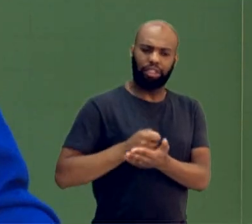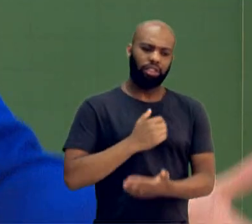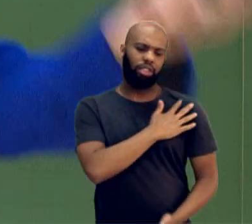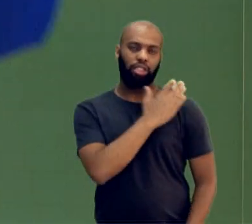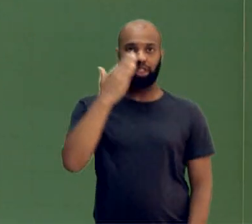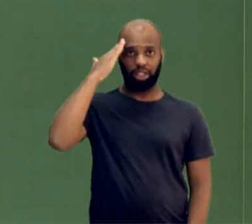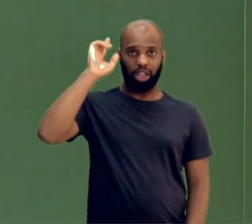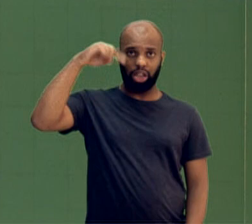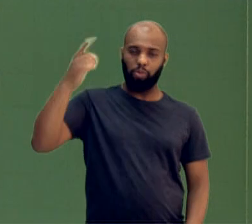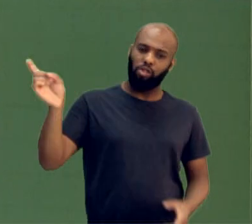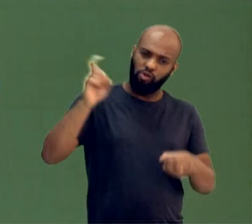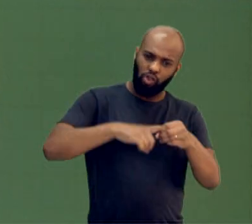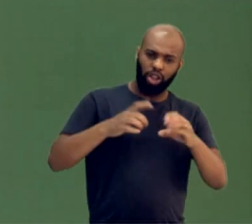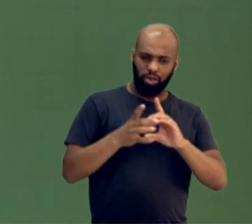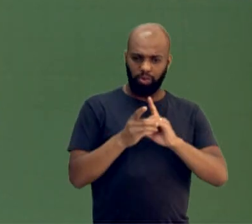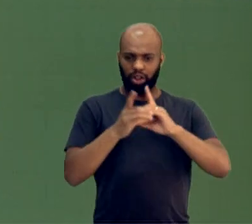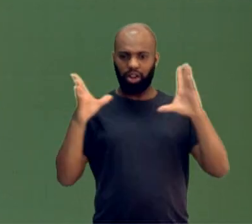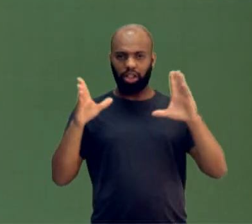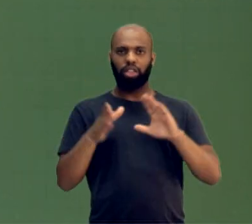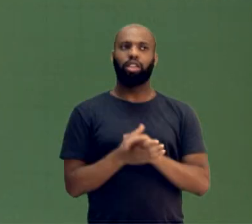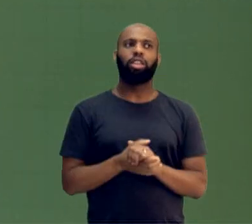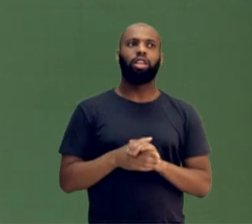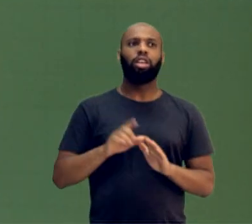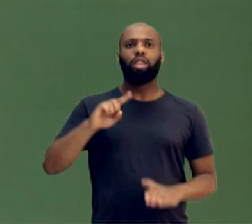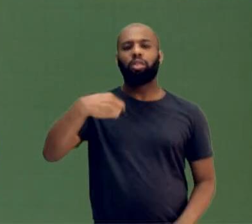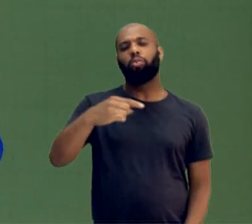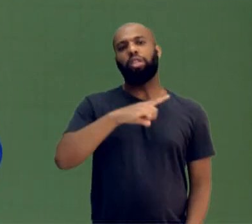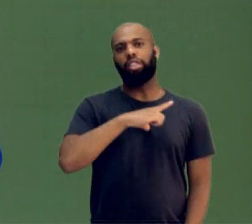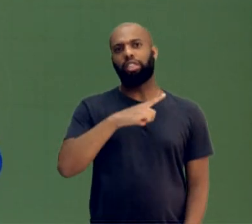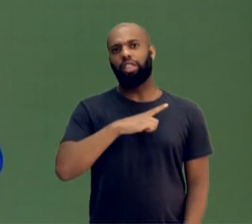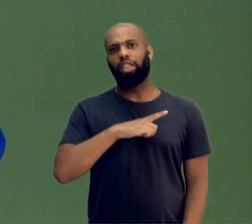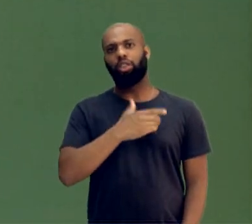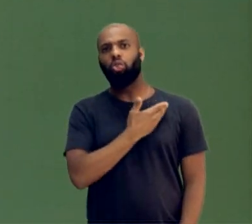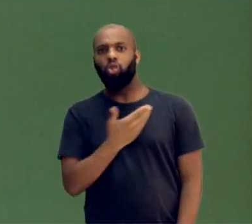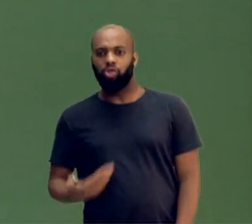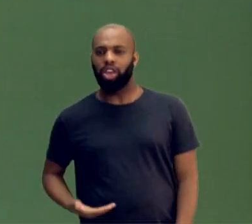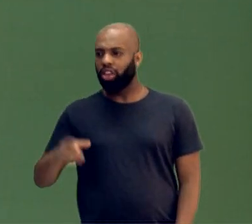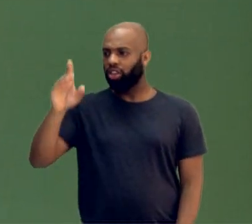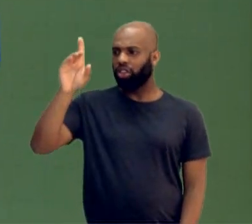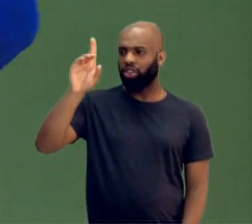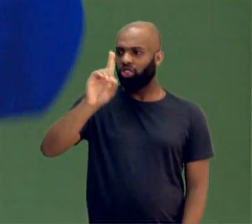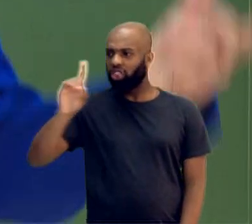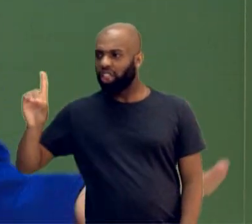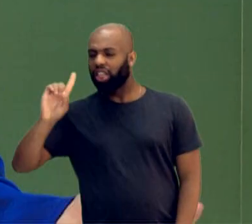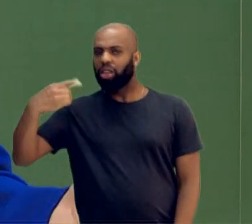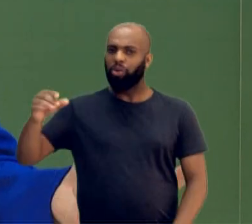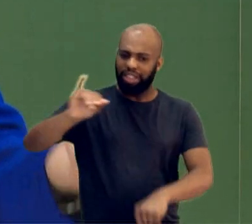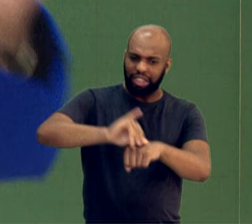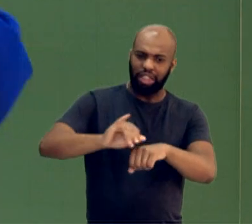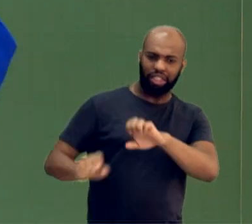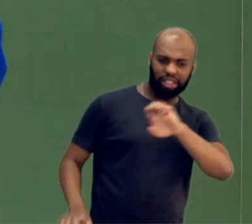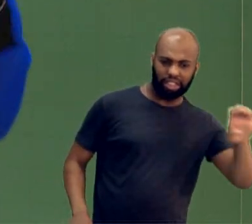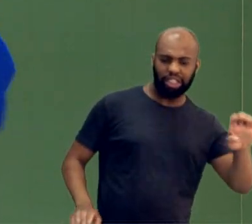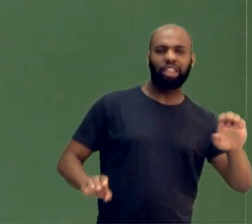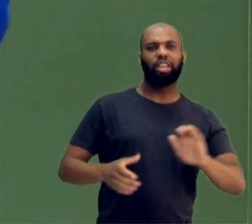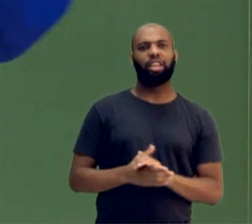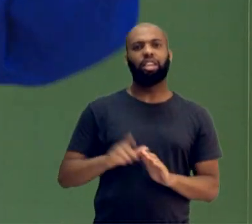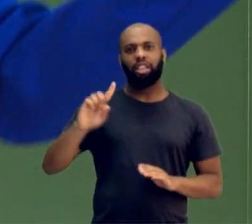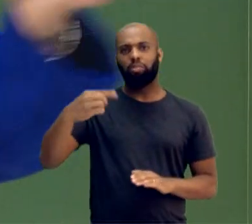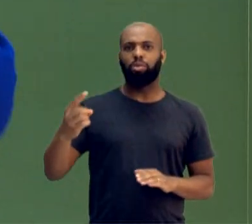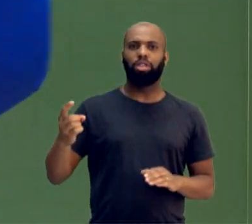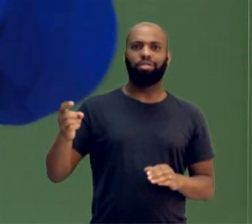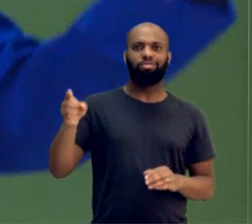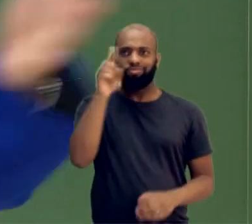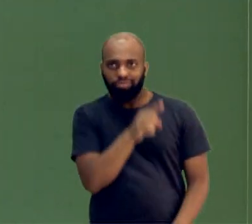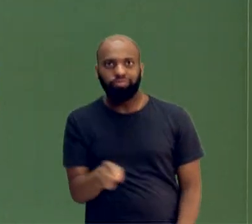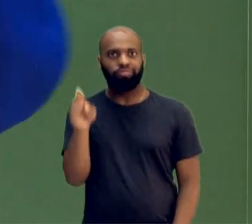depois retoma a redemocracia, e você vem com um governo de direita, depois o governo de centro-esquerda, depois se retoma. Né. Então,